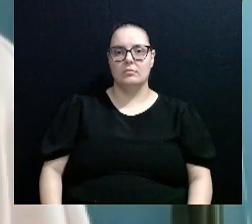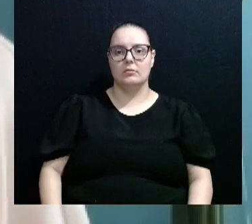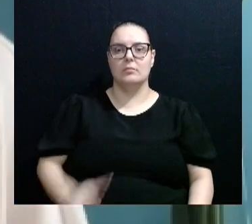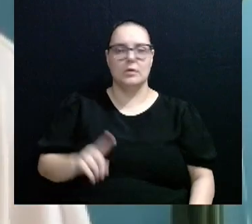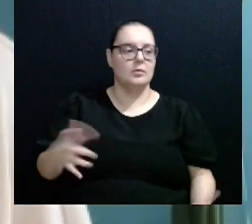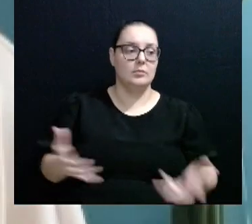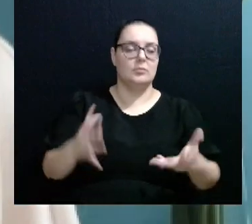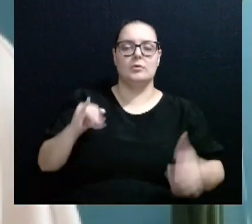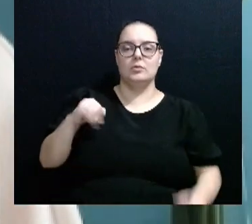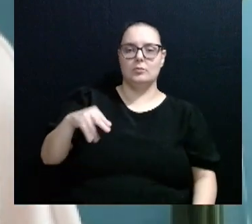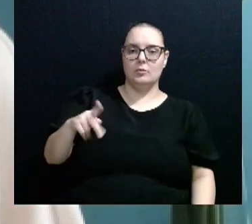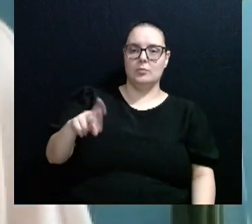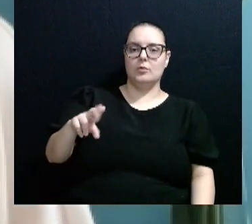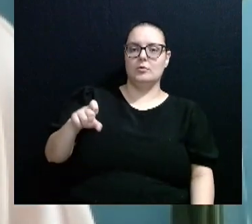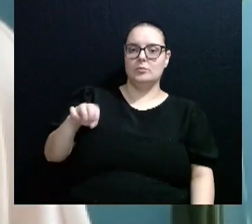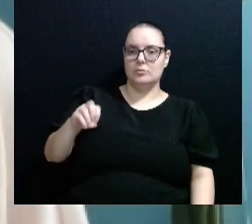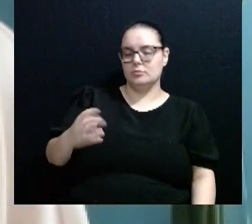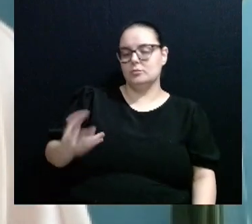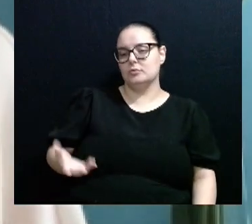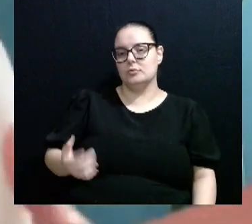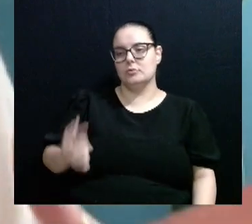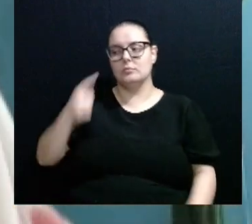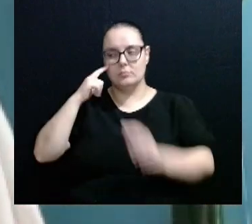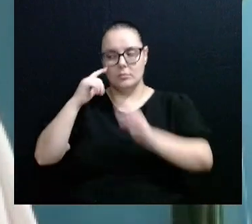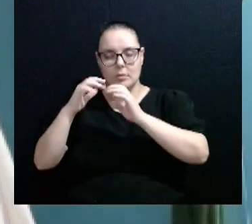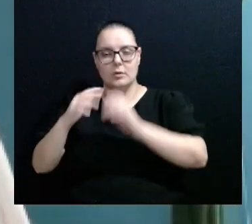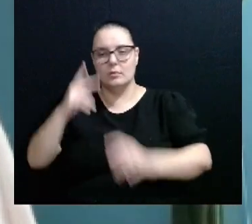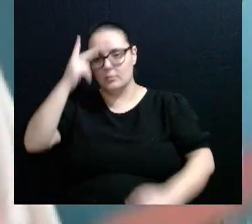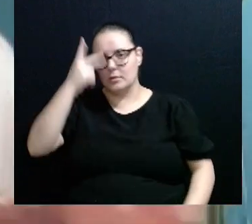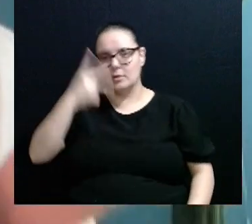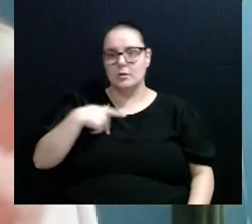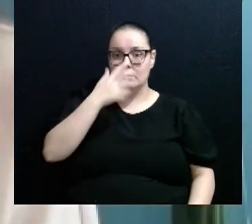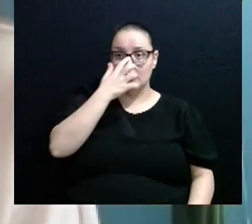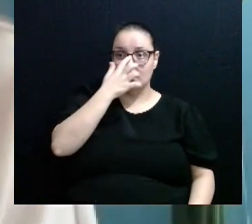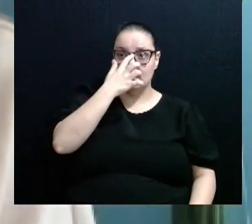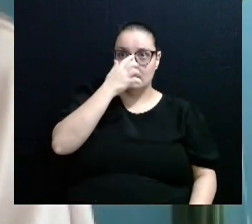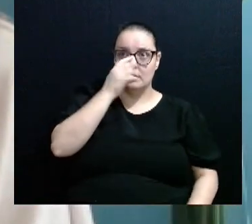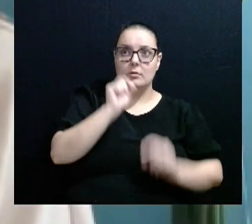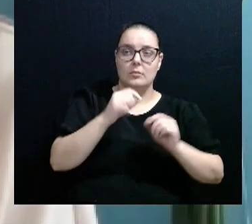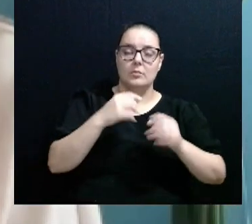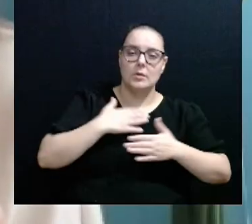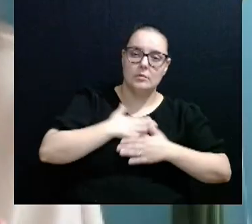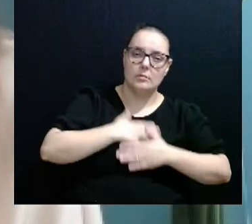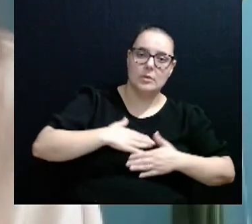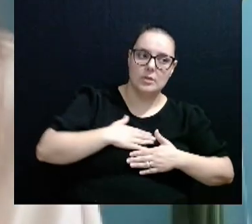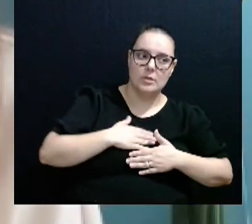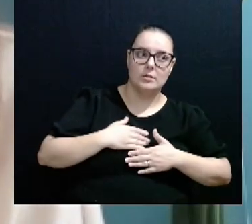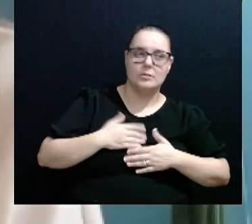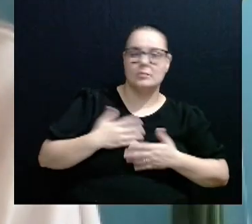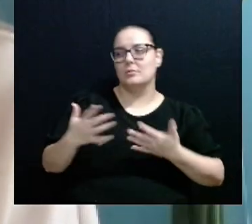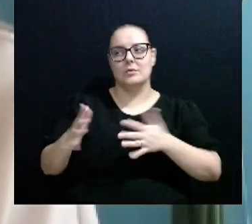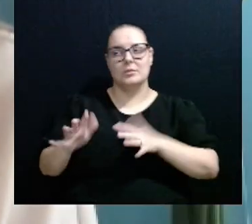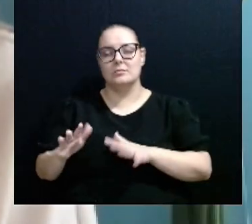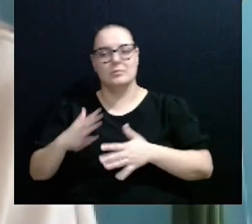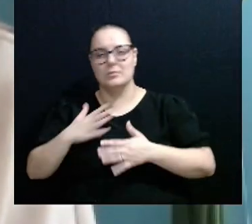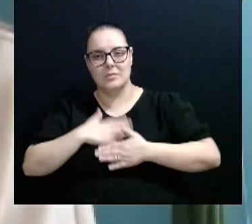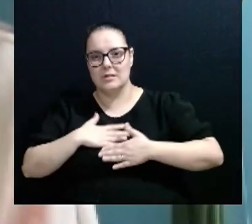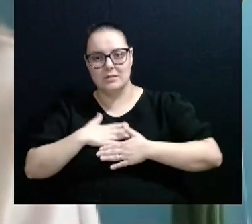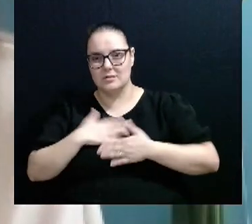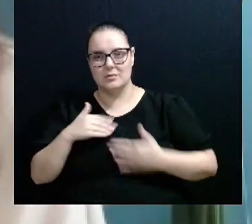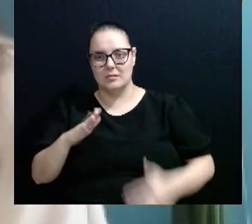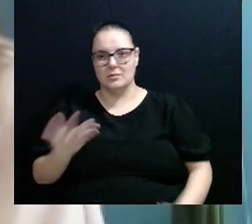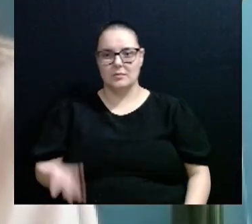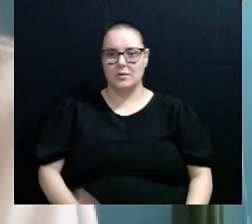de autorreflexão, o que que ainda me satisfaz e o que que não me satisfaz mais, né? Assim, aonde eu